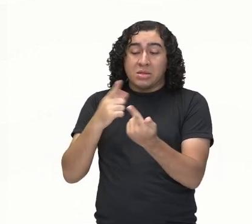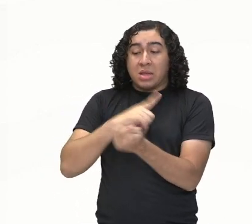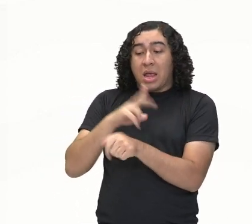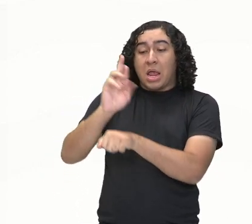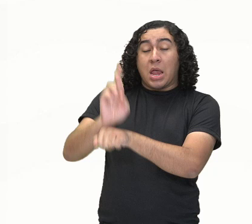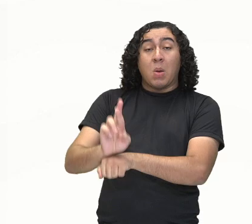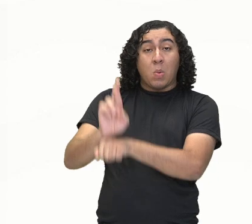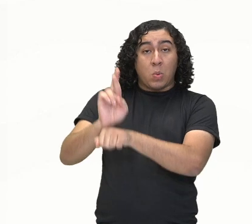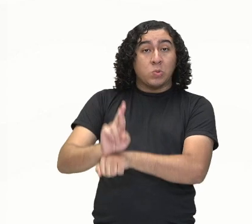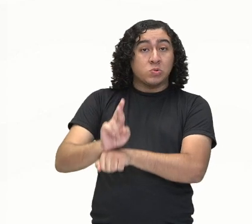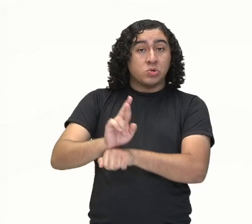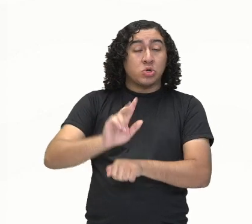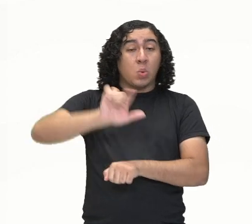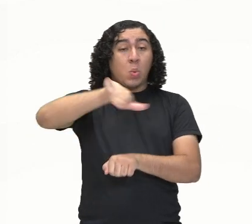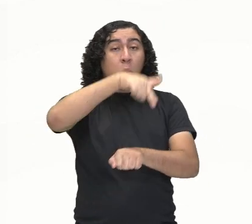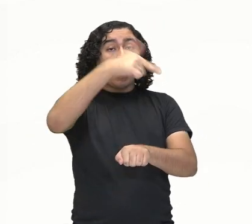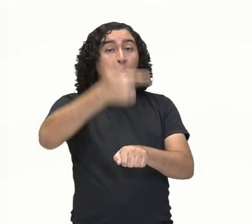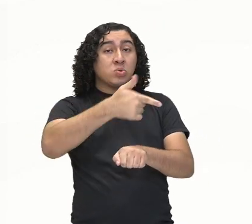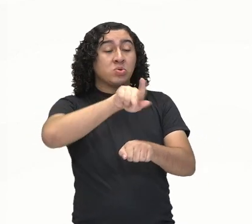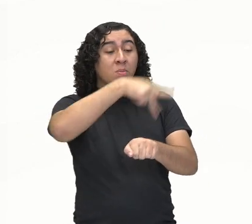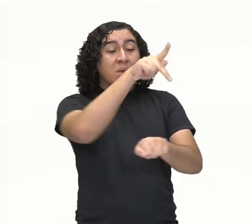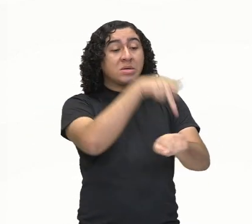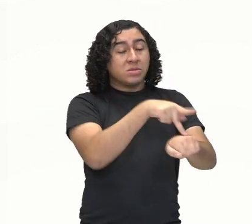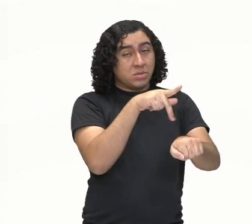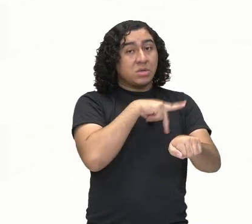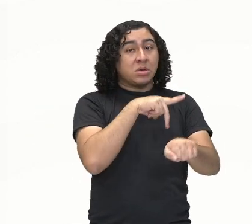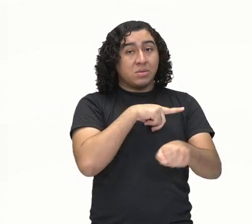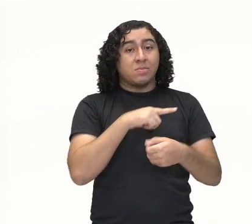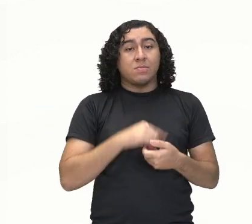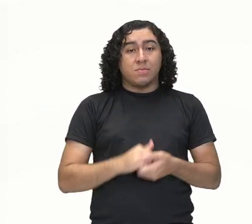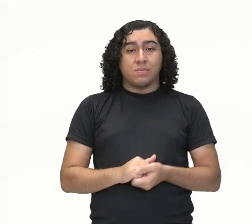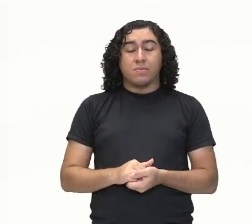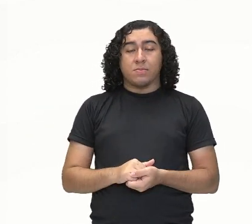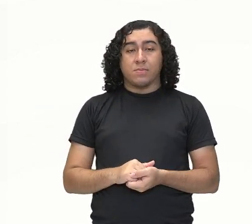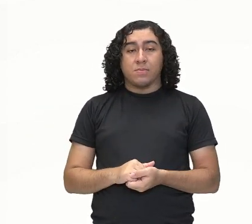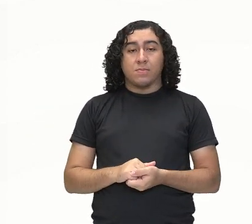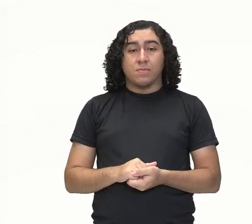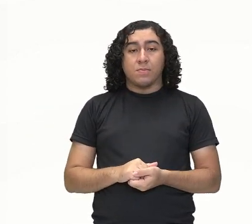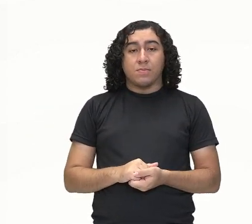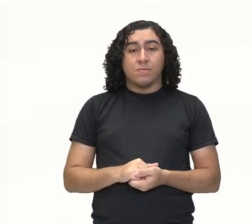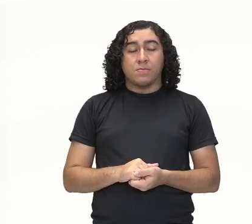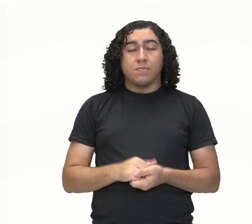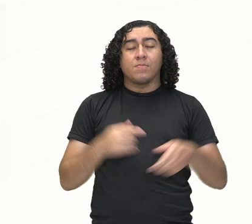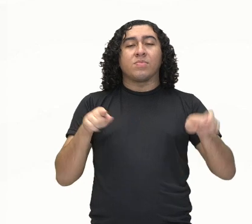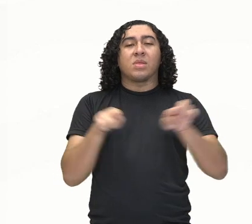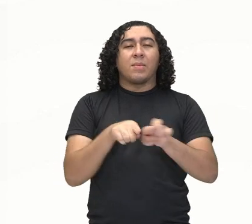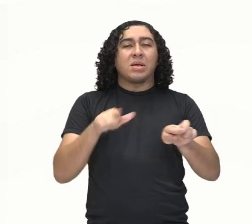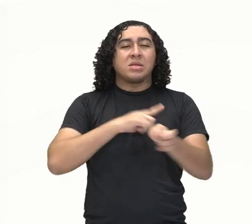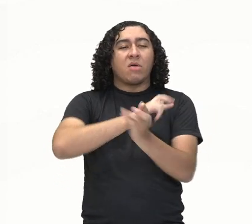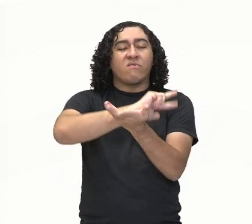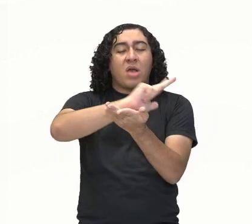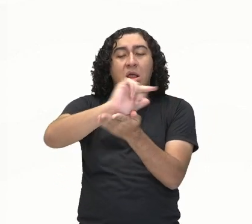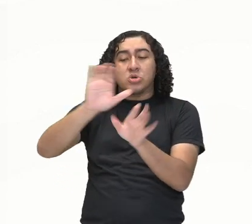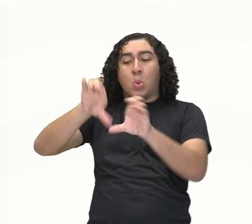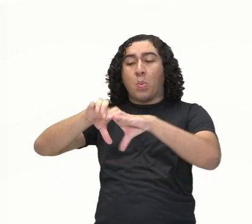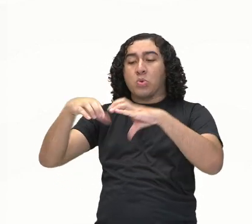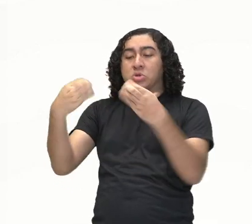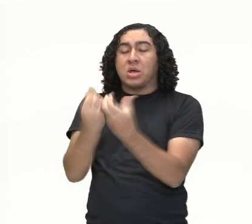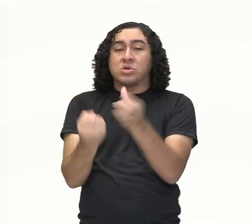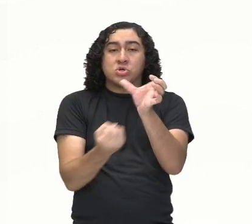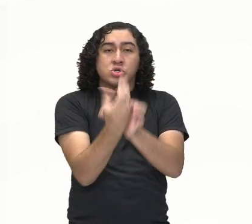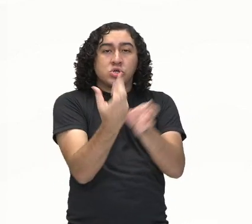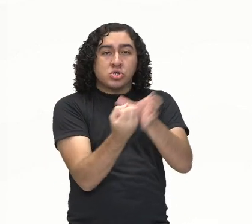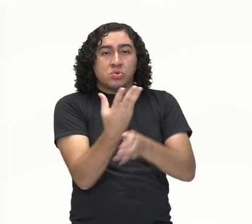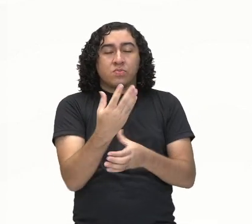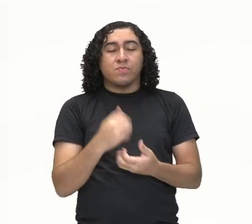em outros países, né, em outras terras, tá bom? E temos a formação de diversas comunidades no